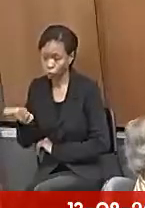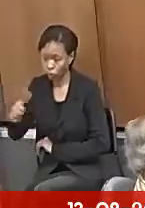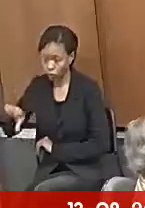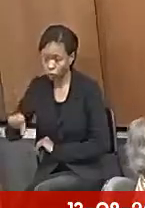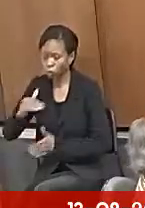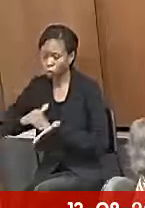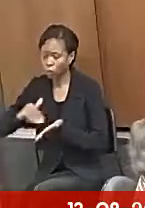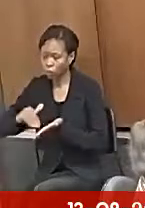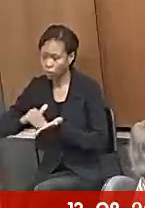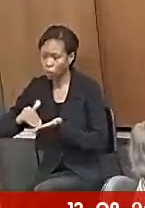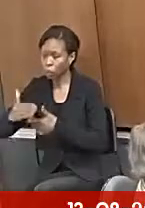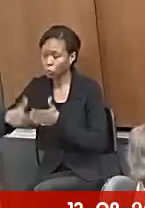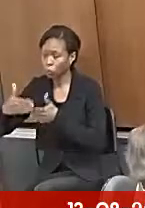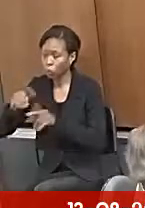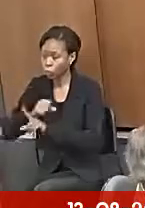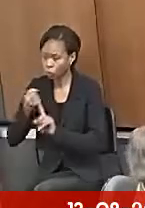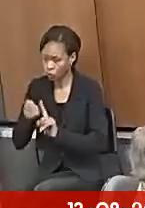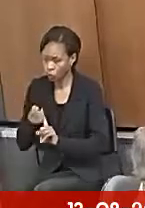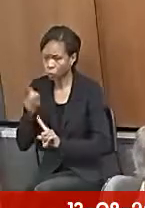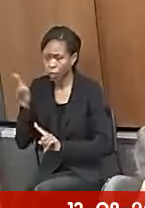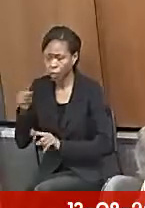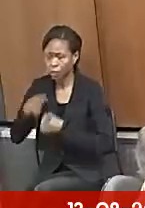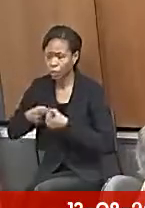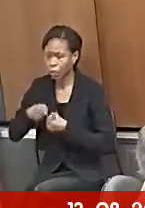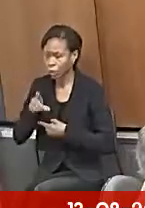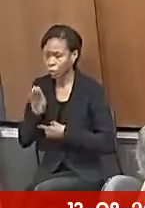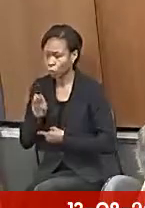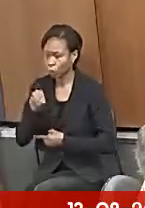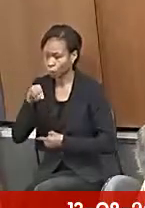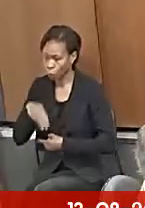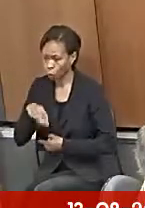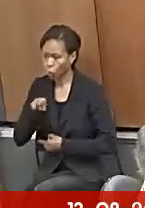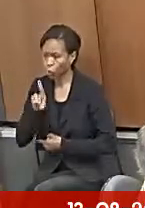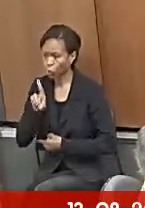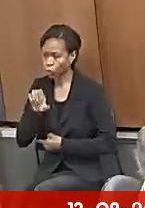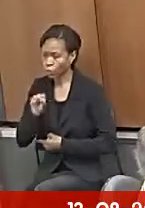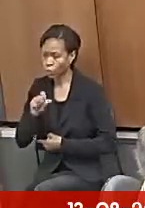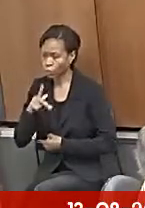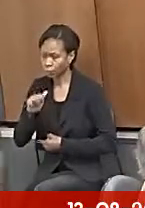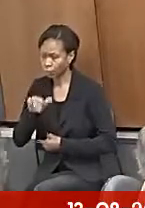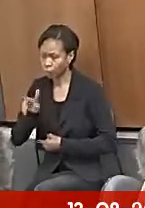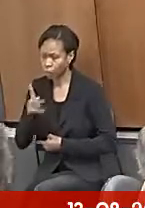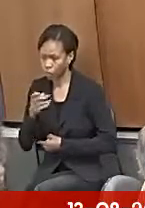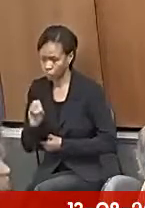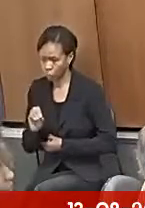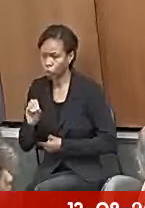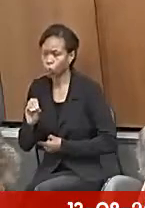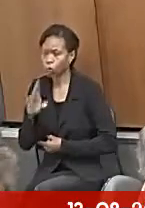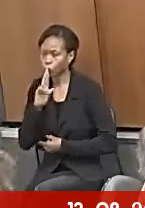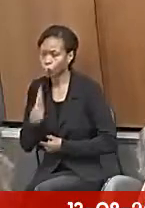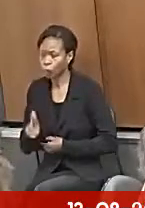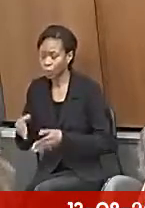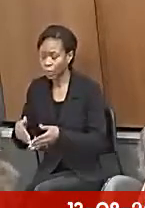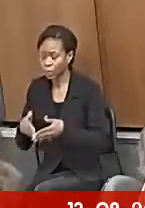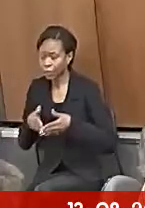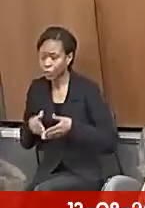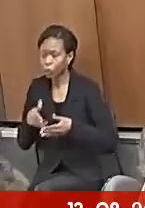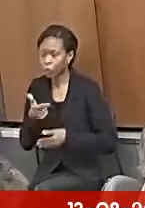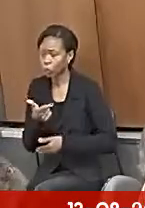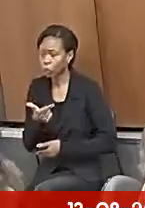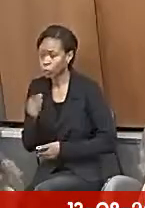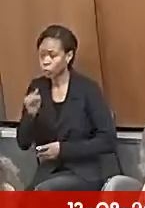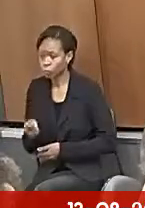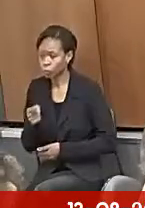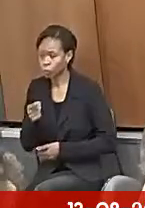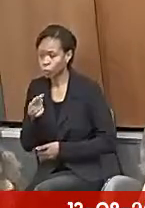de desenvolvimento social de bom despacho que resposta ao requerimento 2.548 2009 desta